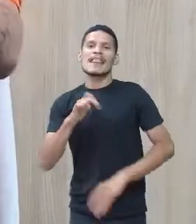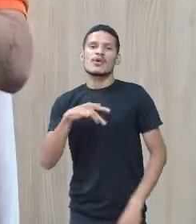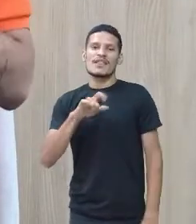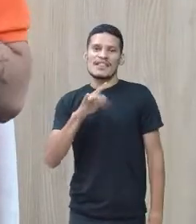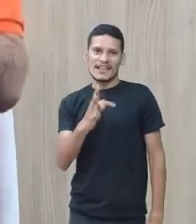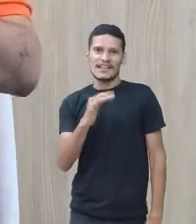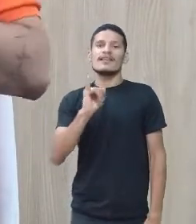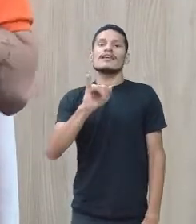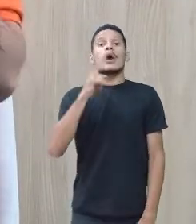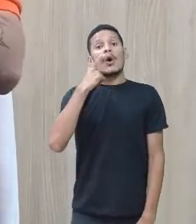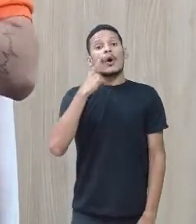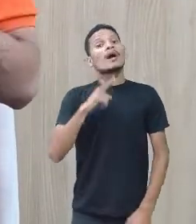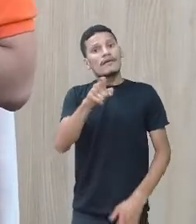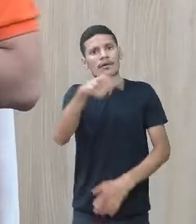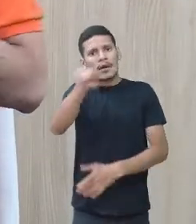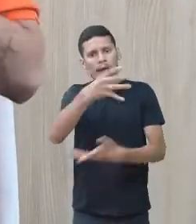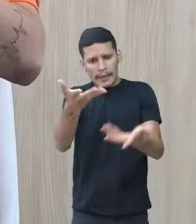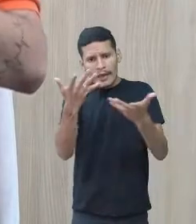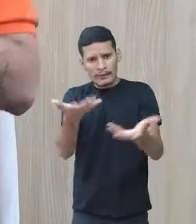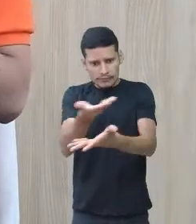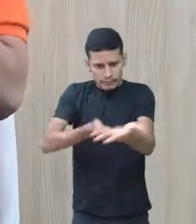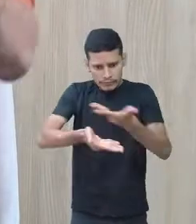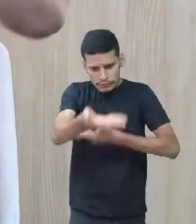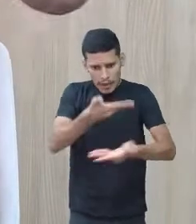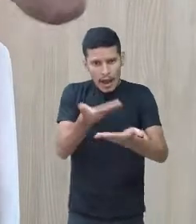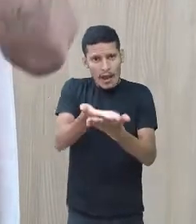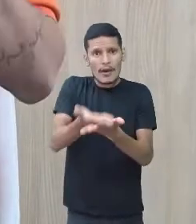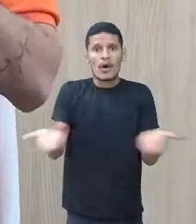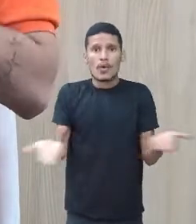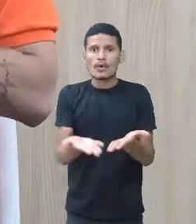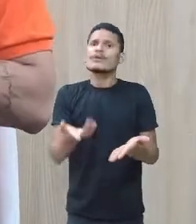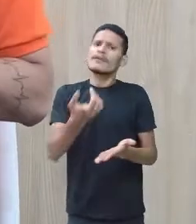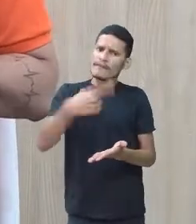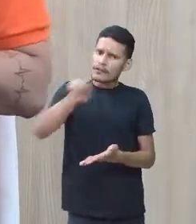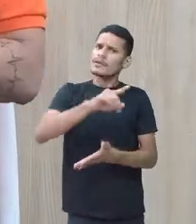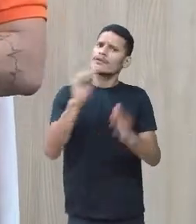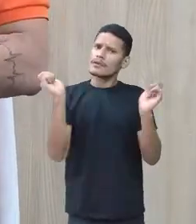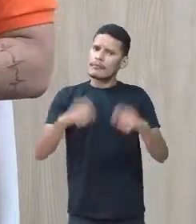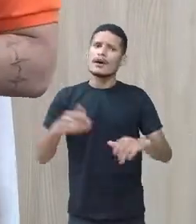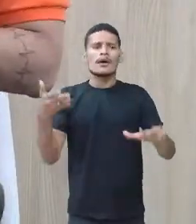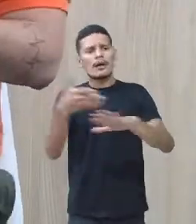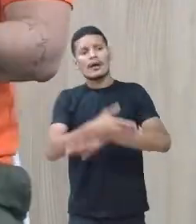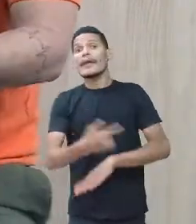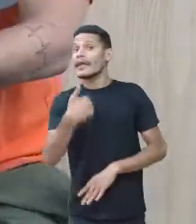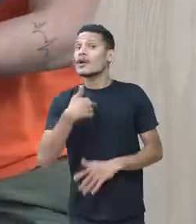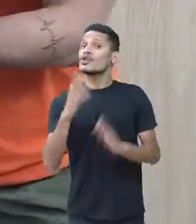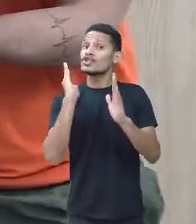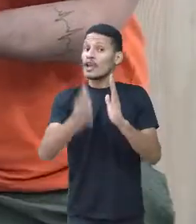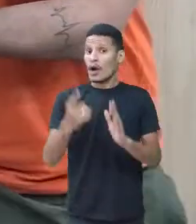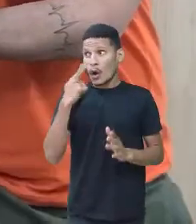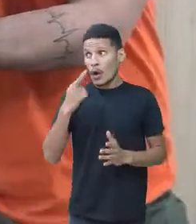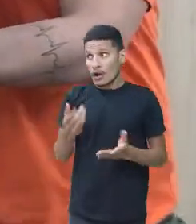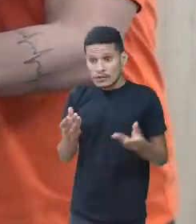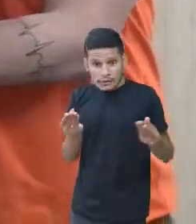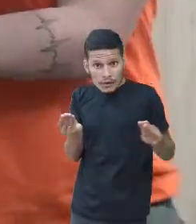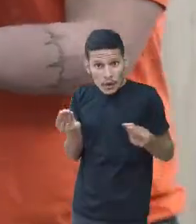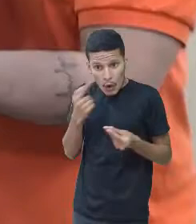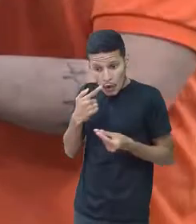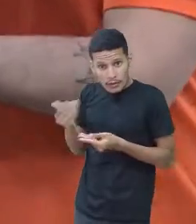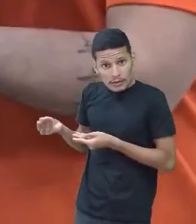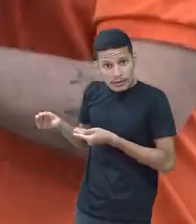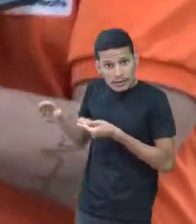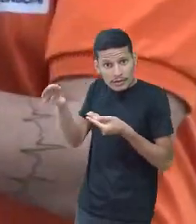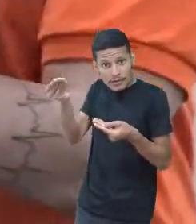quiser interagir aqui com a aula de Heleno hoje, com aqui, ó. Vai lá, já tô aqui, ó. Já tô online, vou até chegar perto, ó.